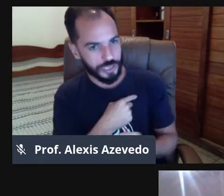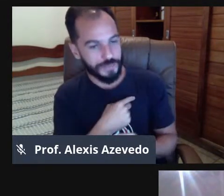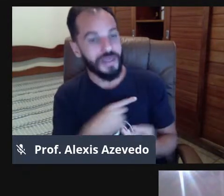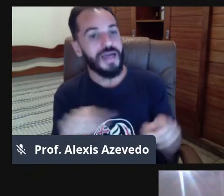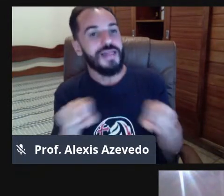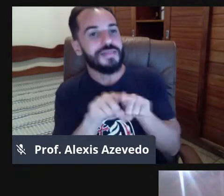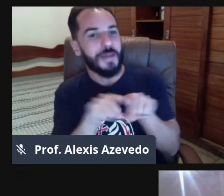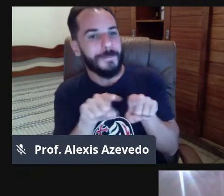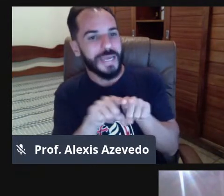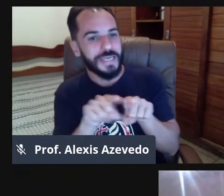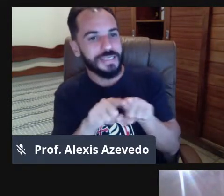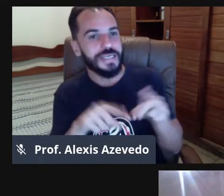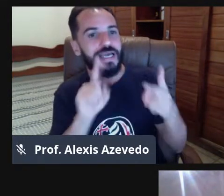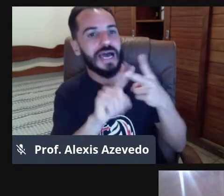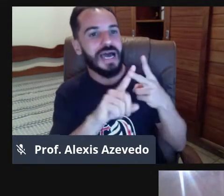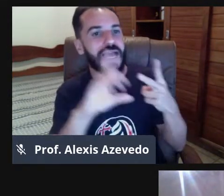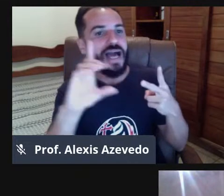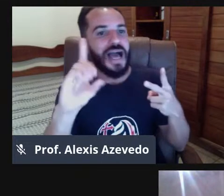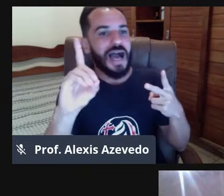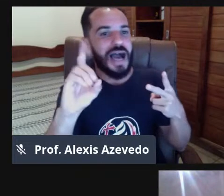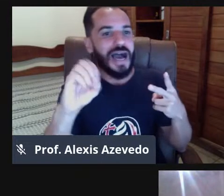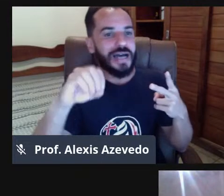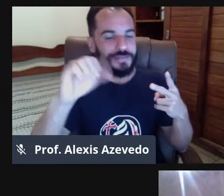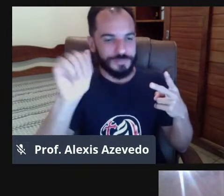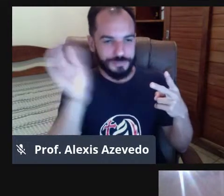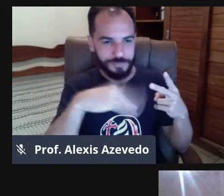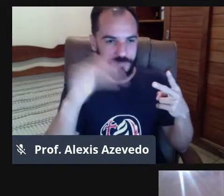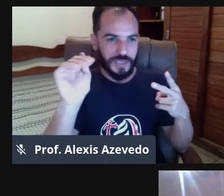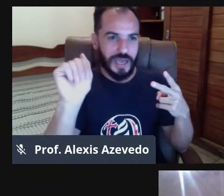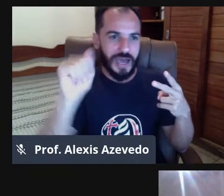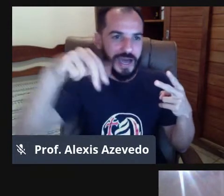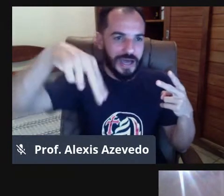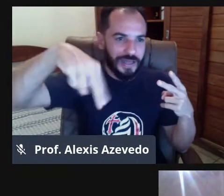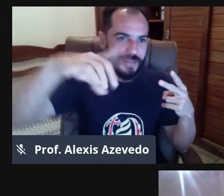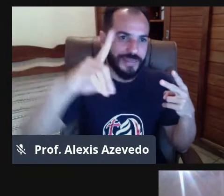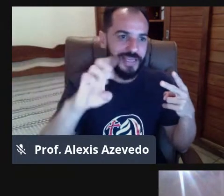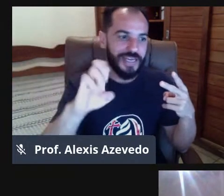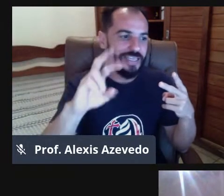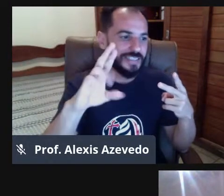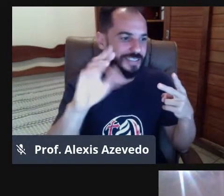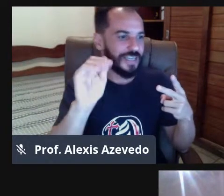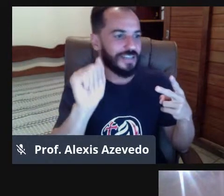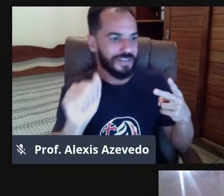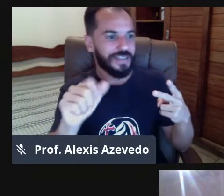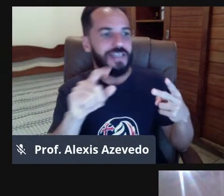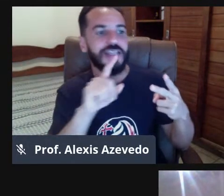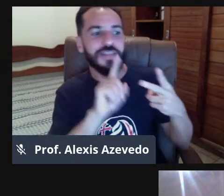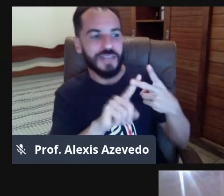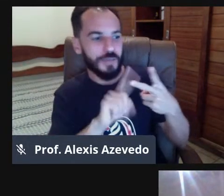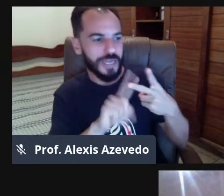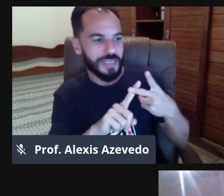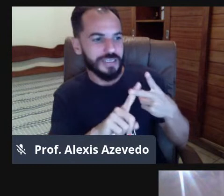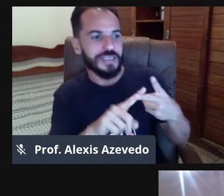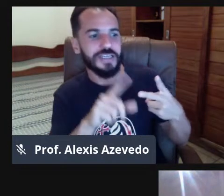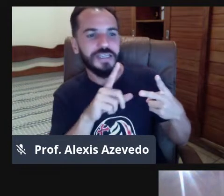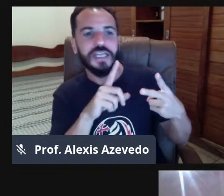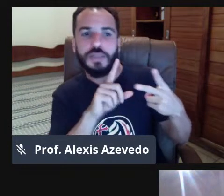recentemente, a Andresa, que veio também trabalhar conosco, ela está atendendo